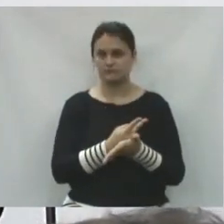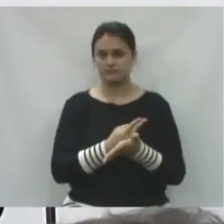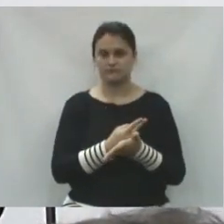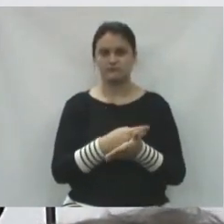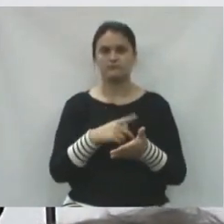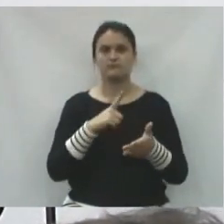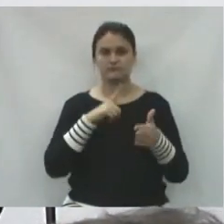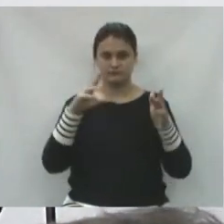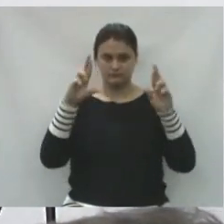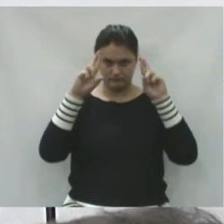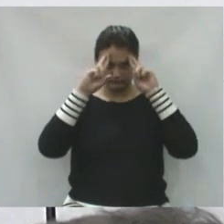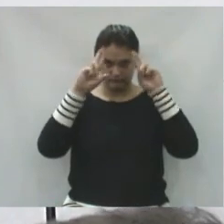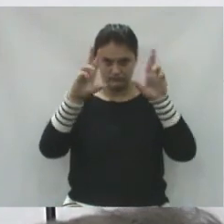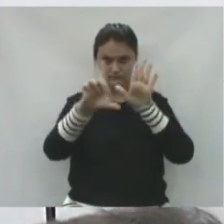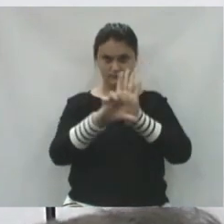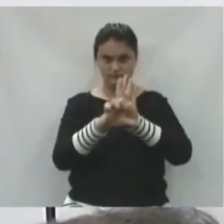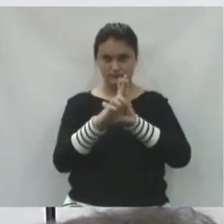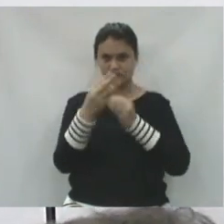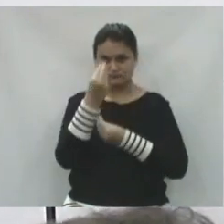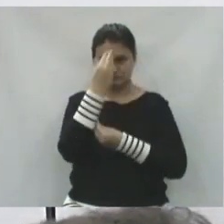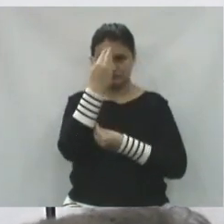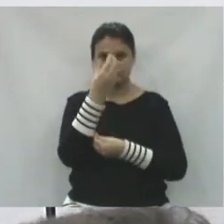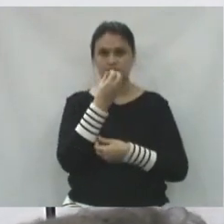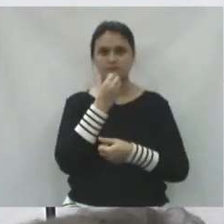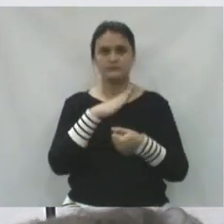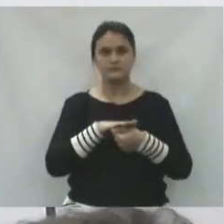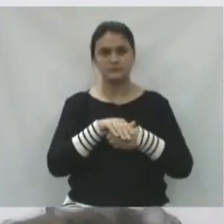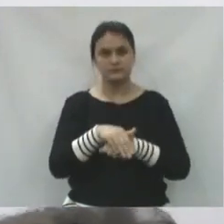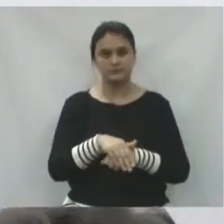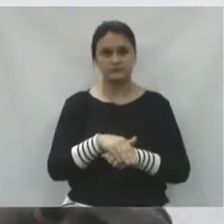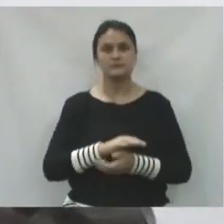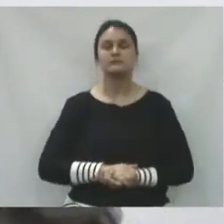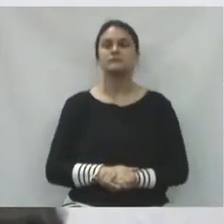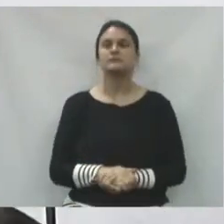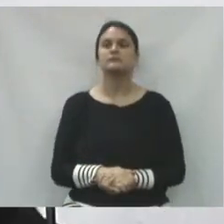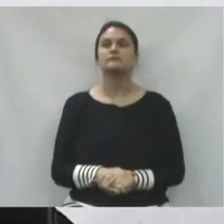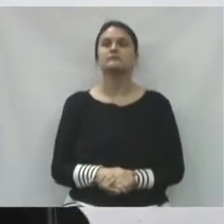nada contrários à lei. Muito obrigado, senhoras e senhores, boa noite, até.